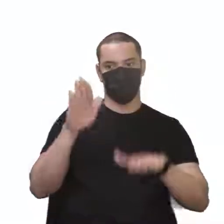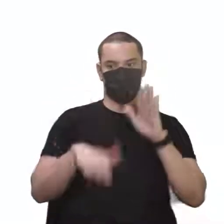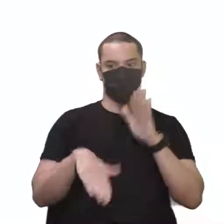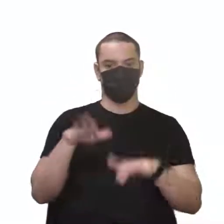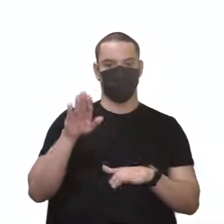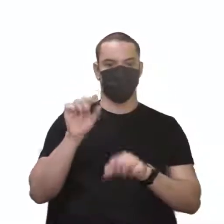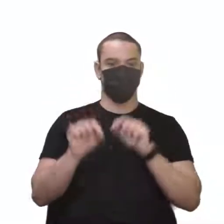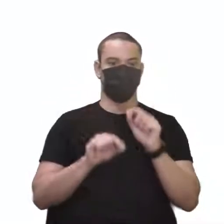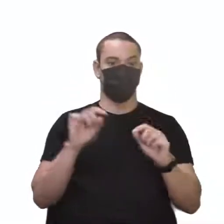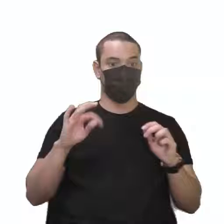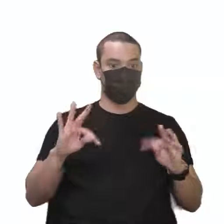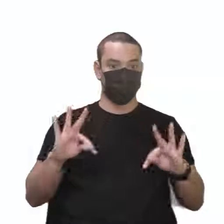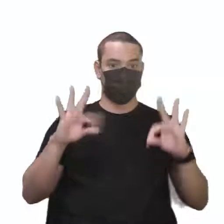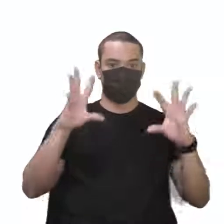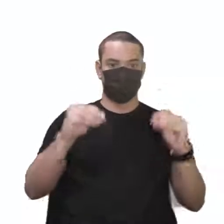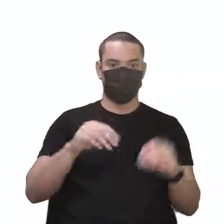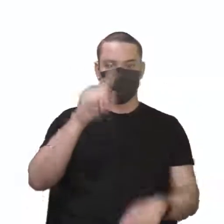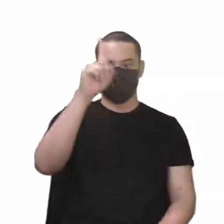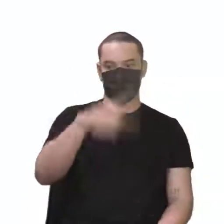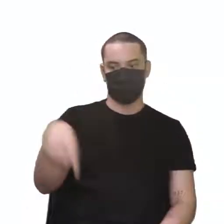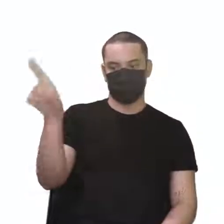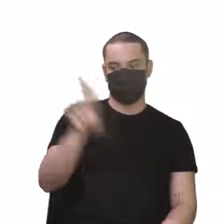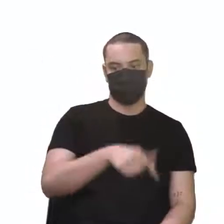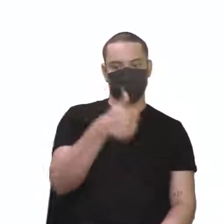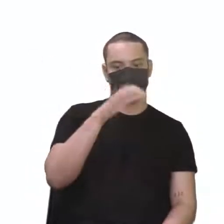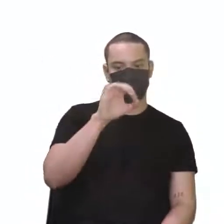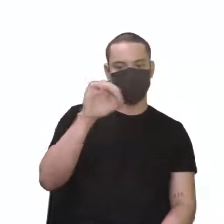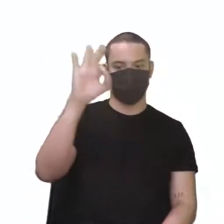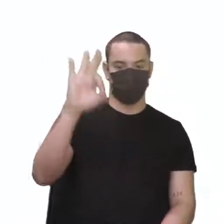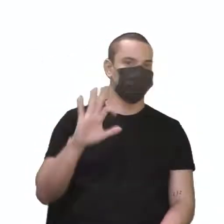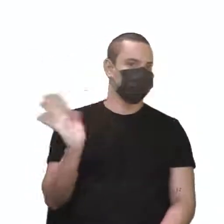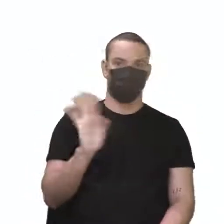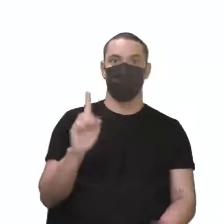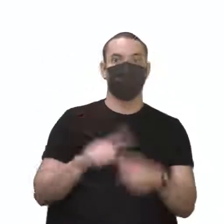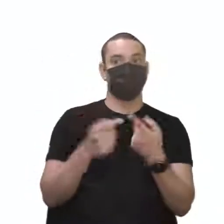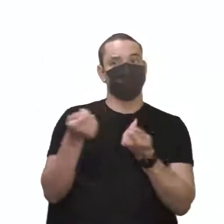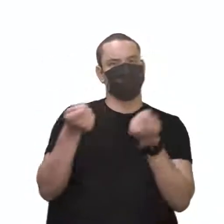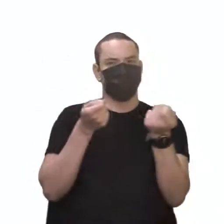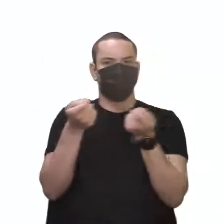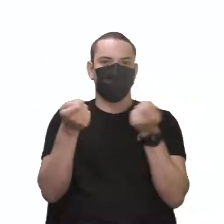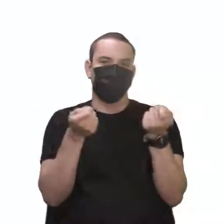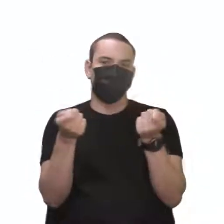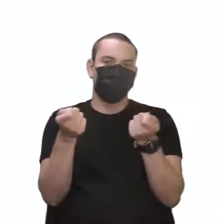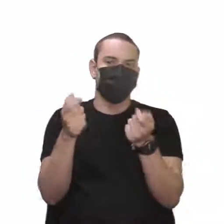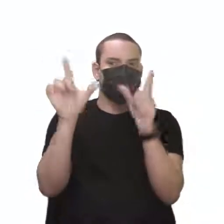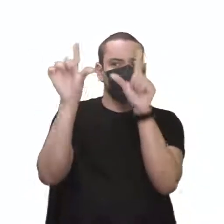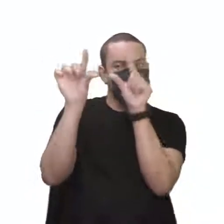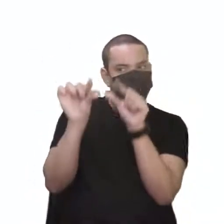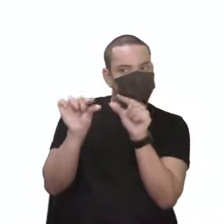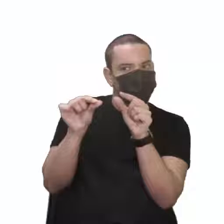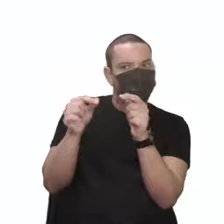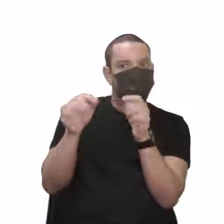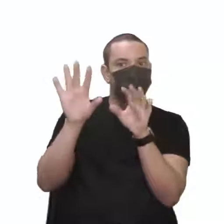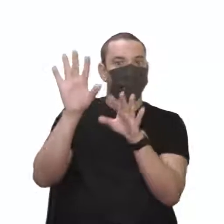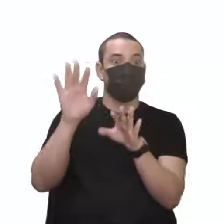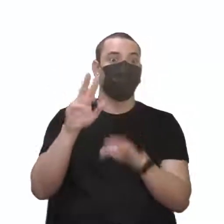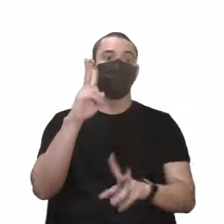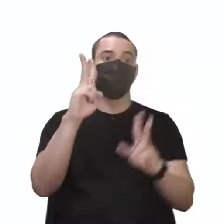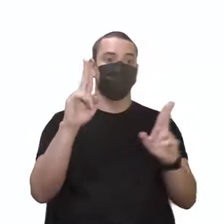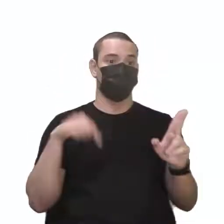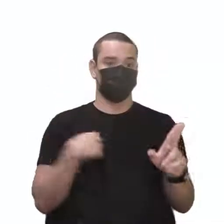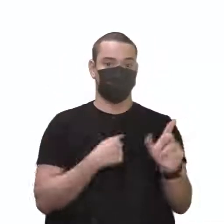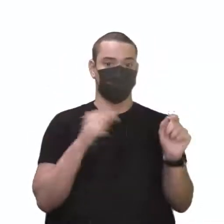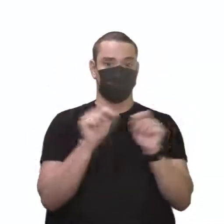tem a sua total anulação do poder de infecção, mas ele é atenuado, certo? Mais ou menos como a gente faz